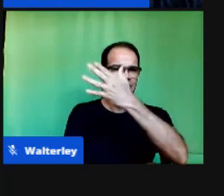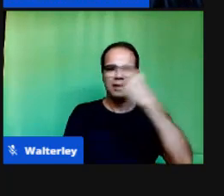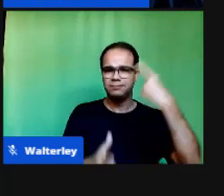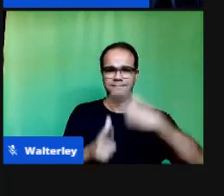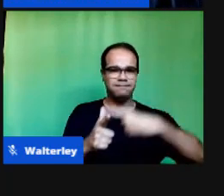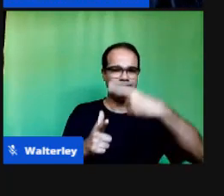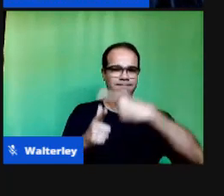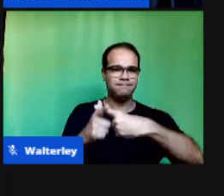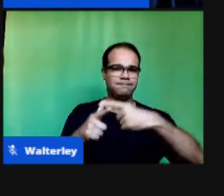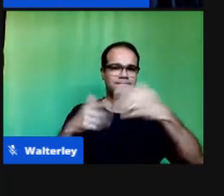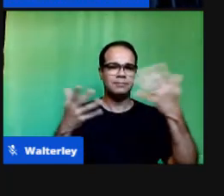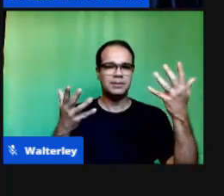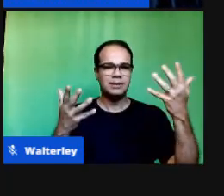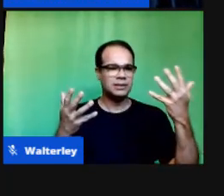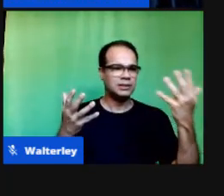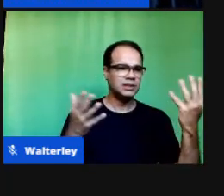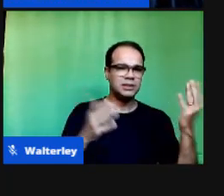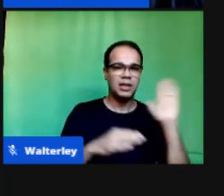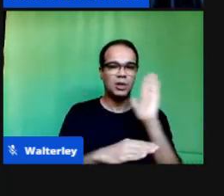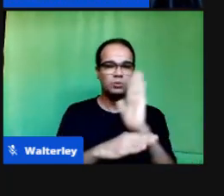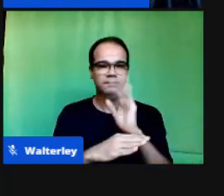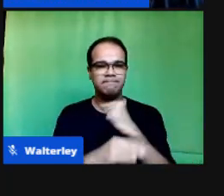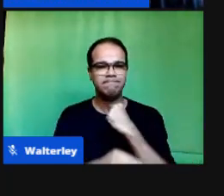entende? Quem nunca passou por isso?